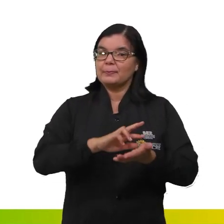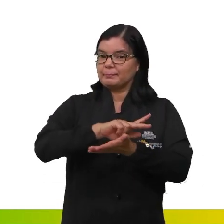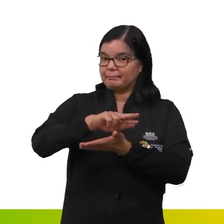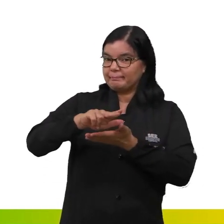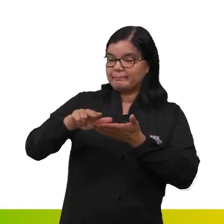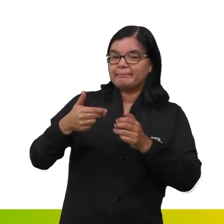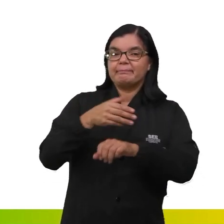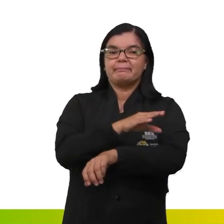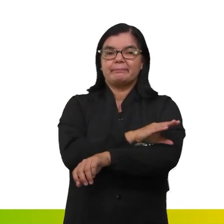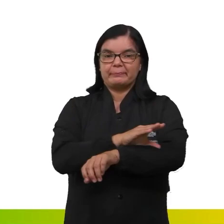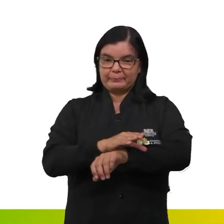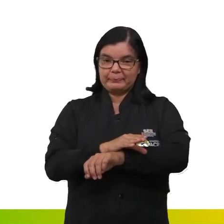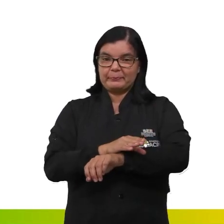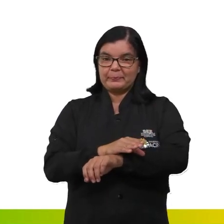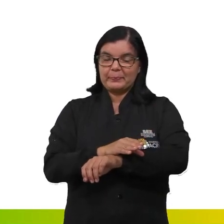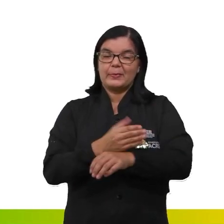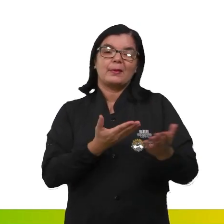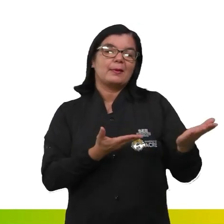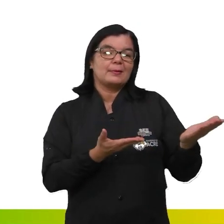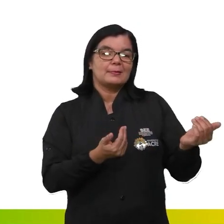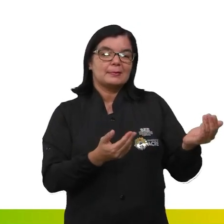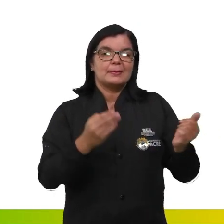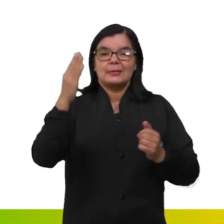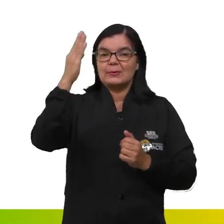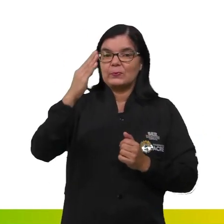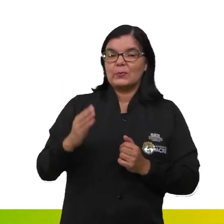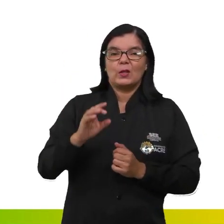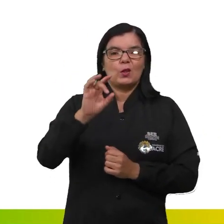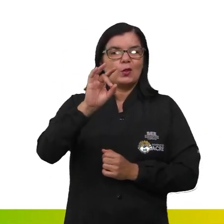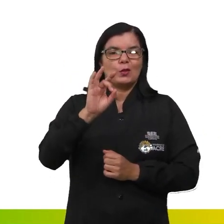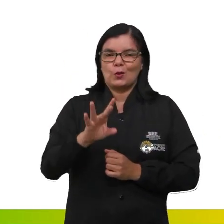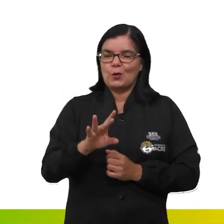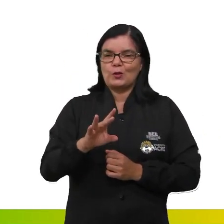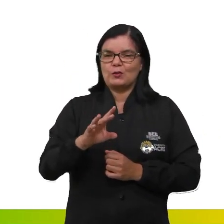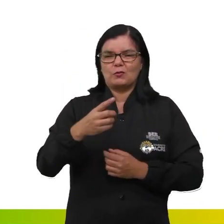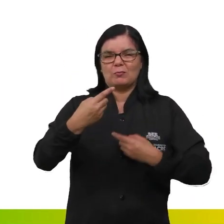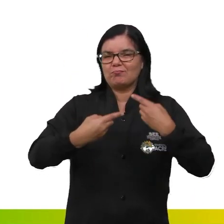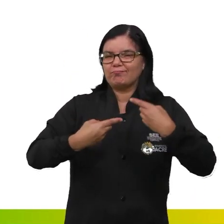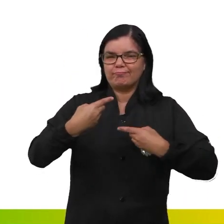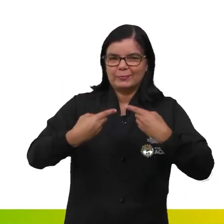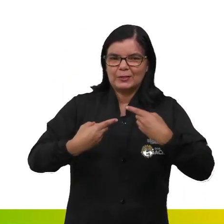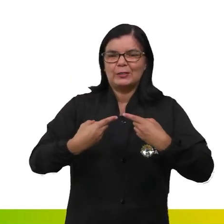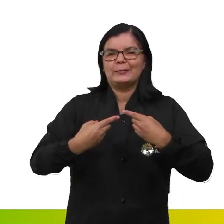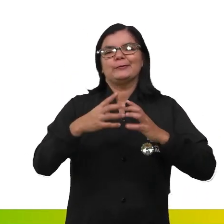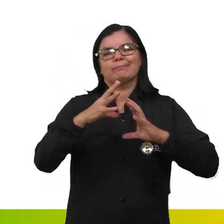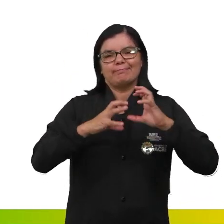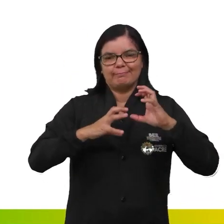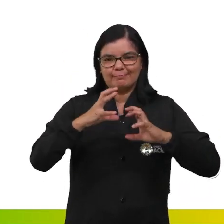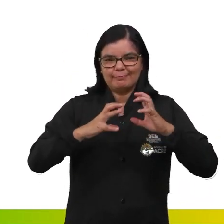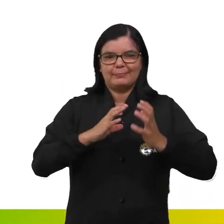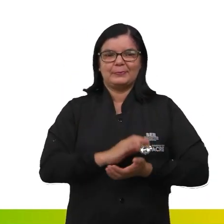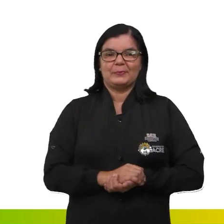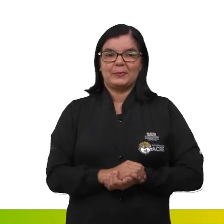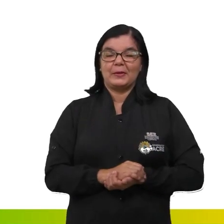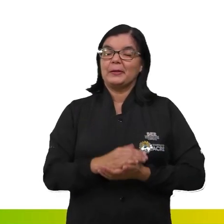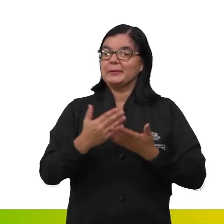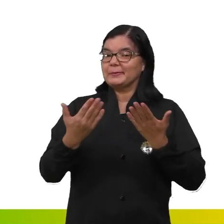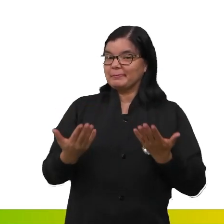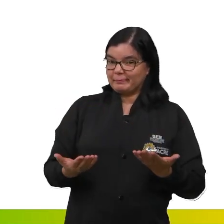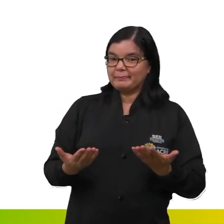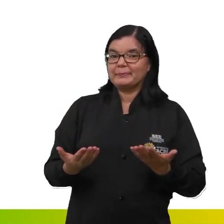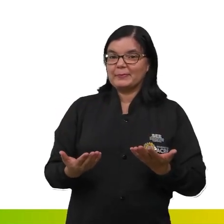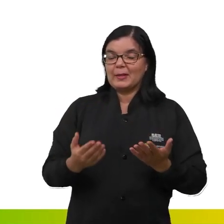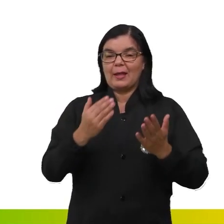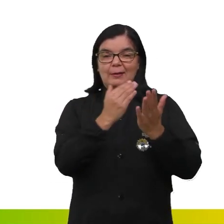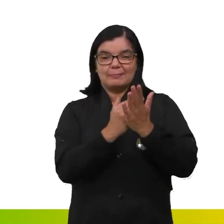O multiculturalismo juvenil brasileiro não é isento de polêmicas e conflitos. E, finalmente,